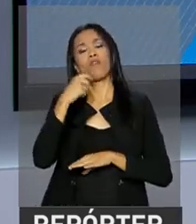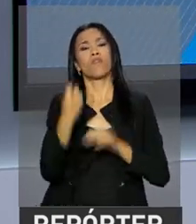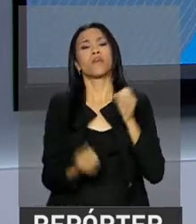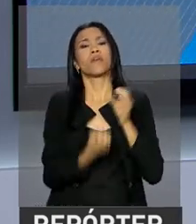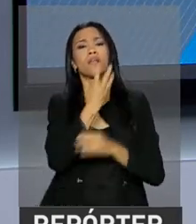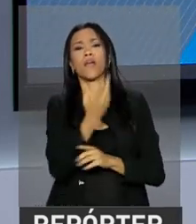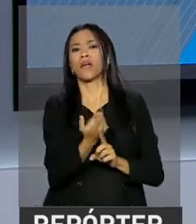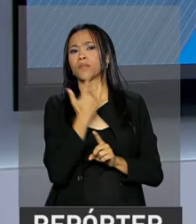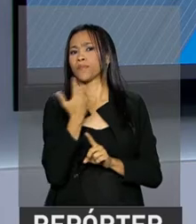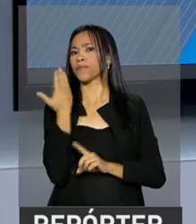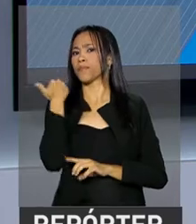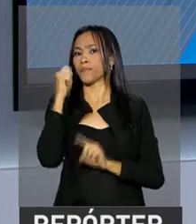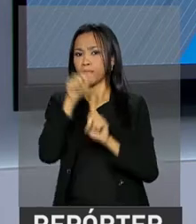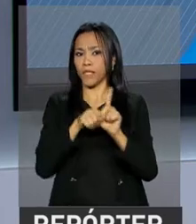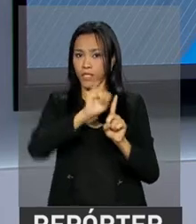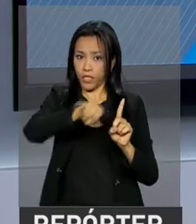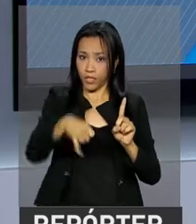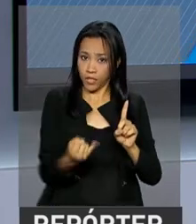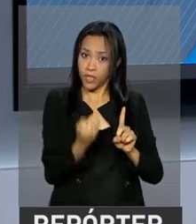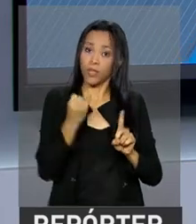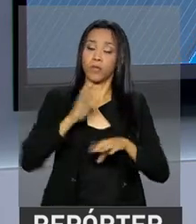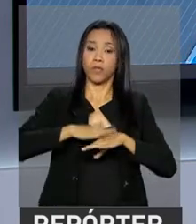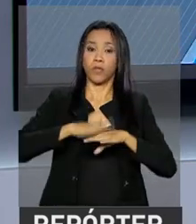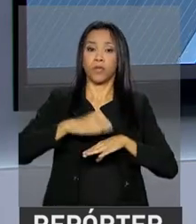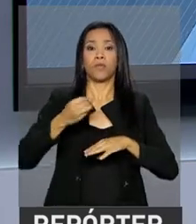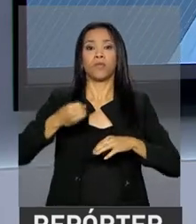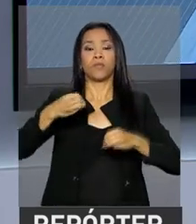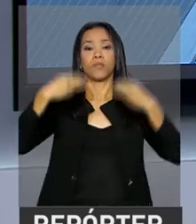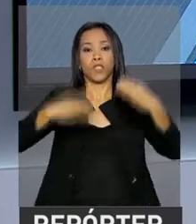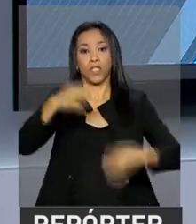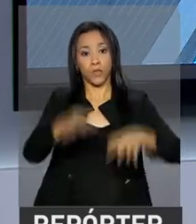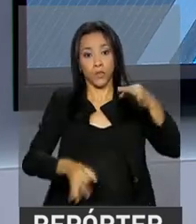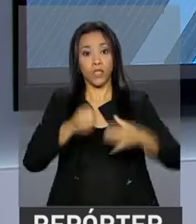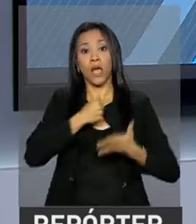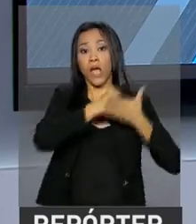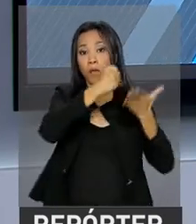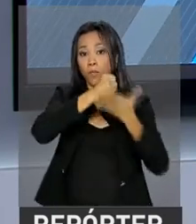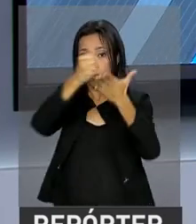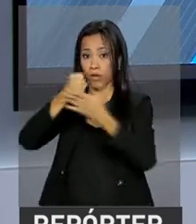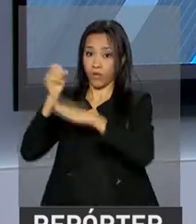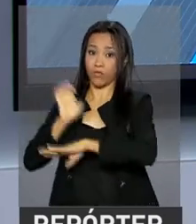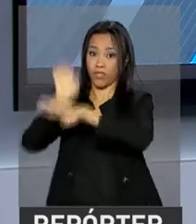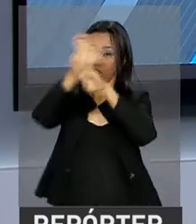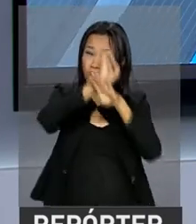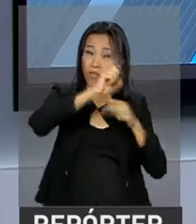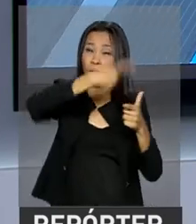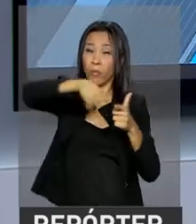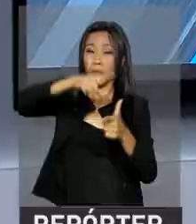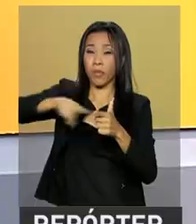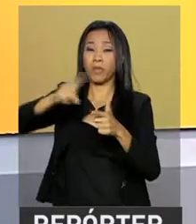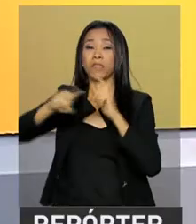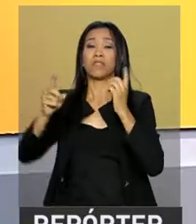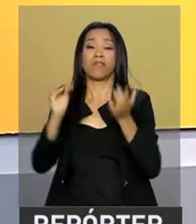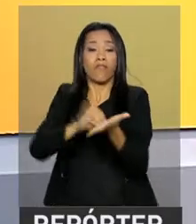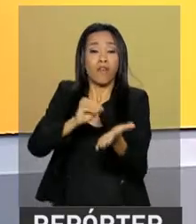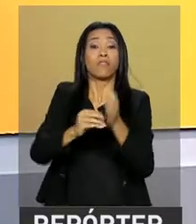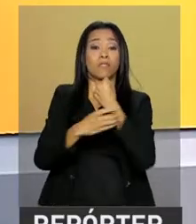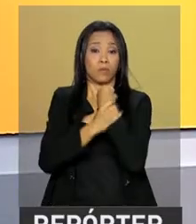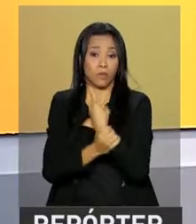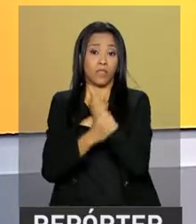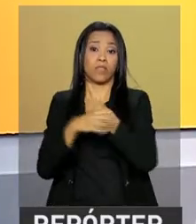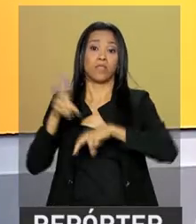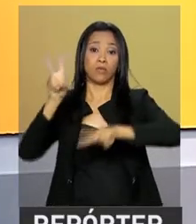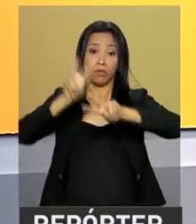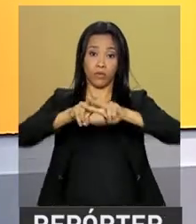pelo ministério da justiça para apoiar os estados que enfrentam crise nos presídios fala de educação